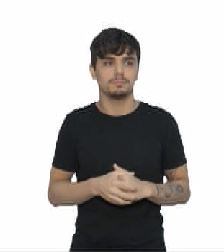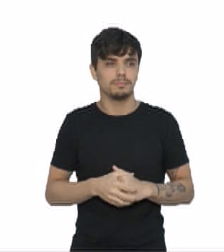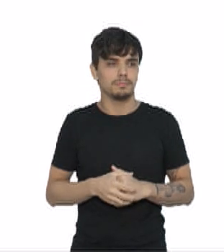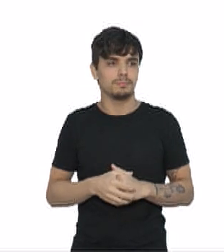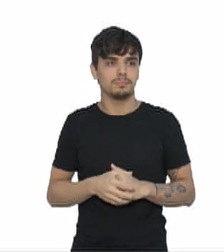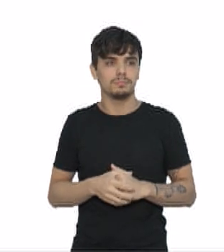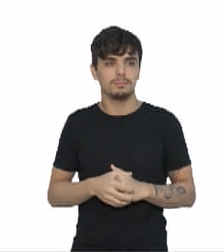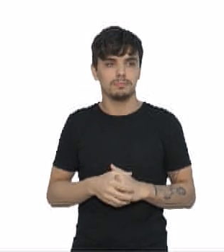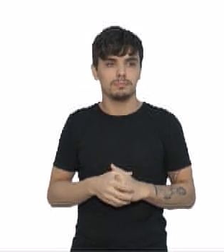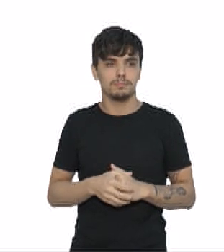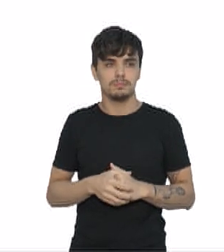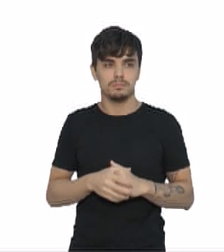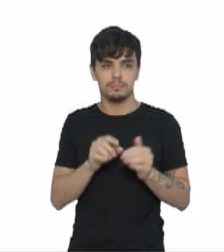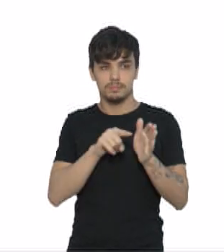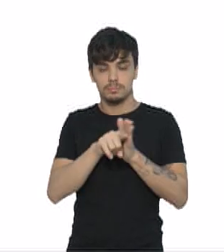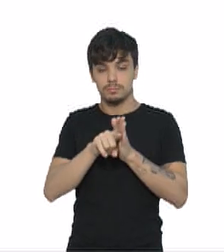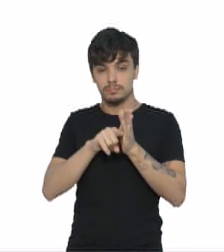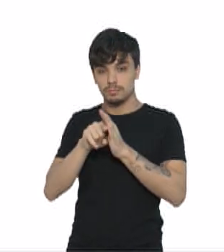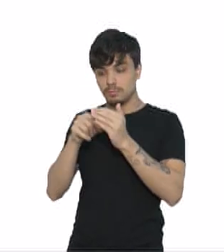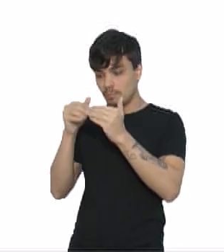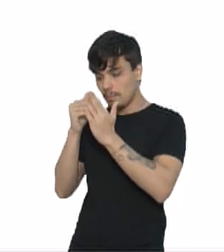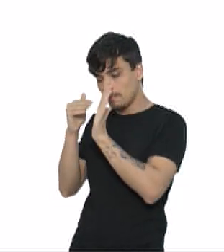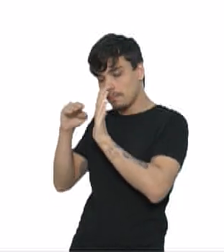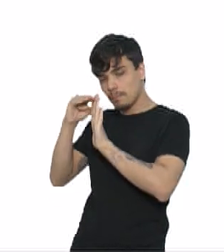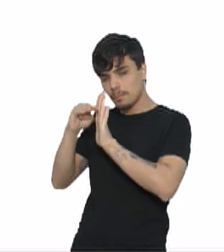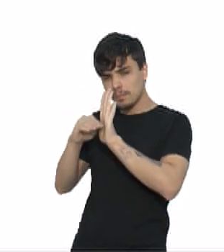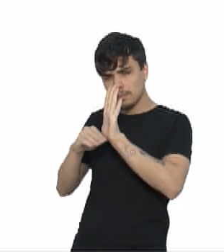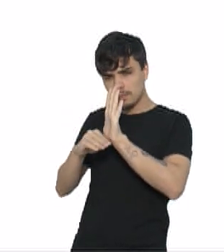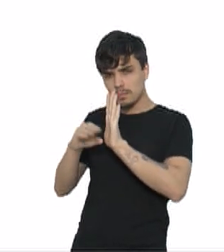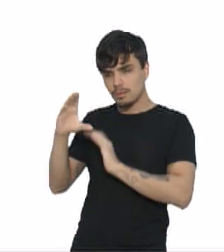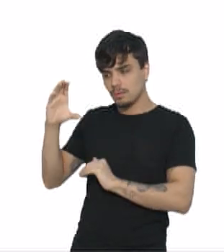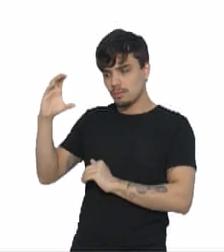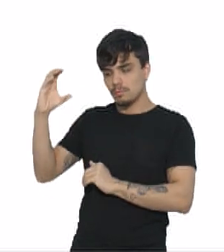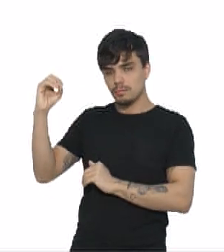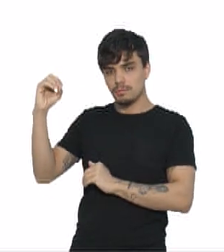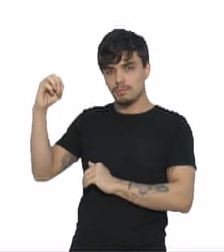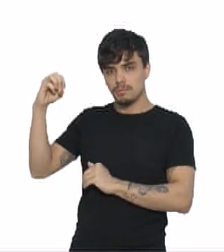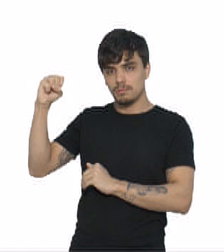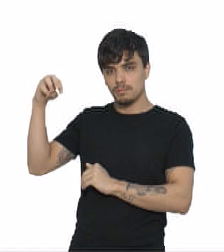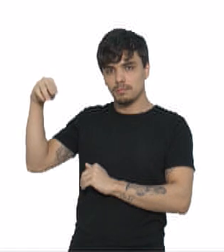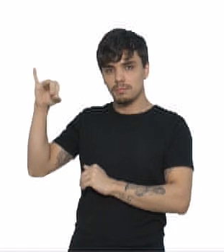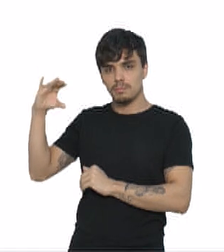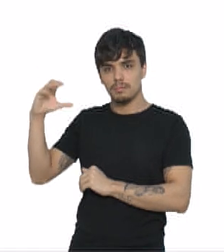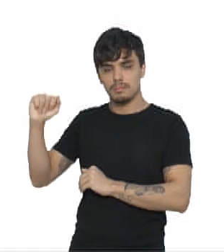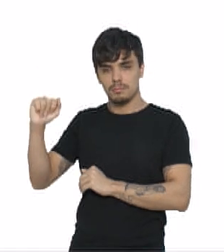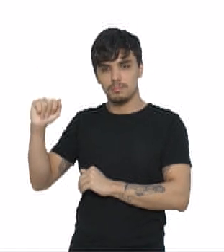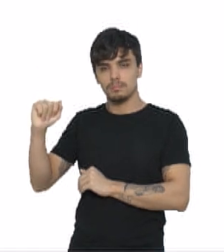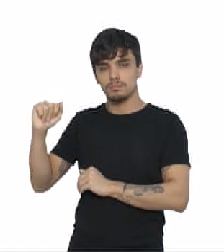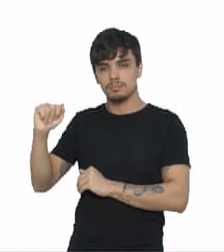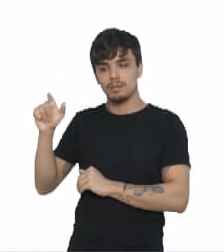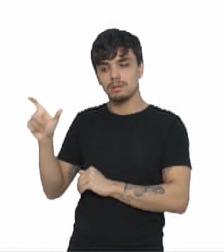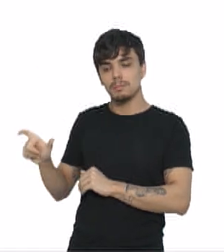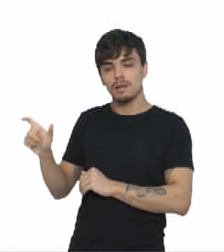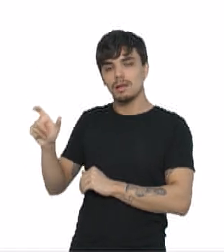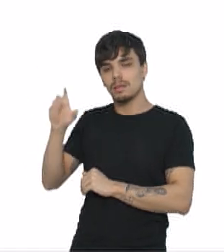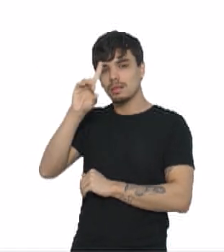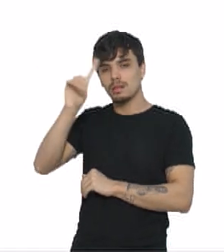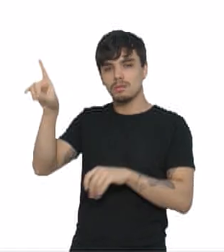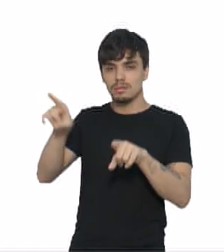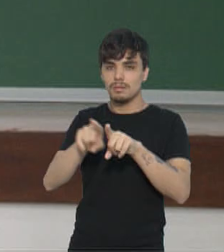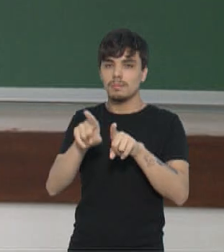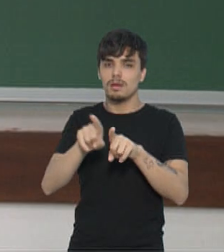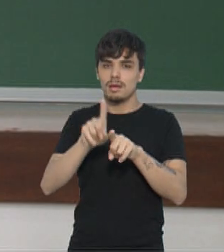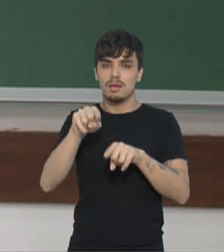Em busca de uma ordem cósmica. Para ele, assim como para Copérnico, Deus é matemático. Então, olha o que